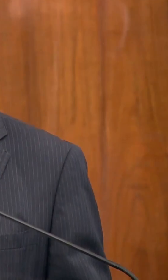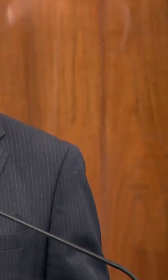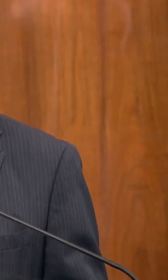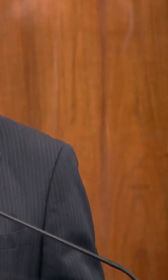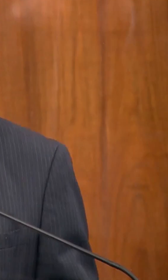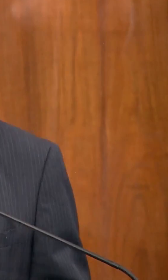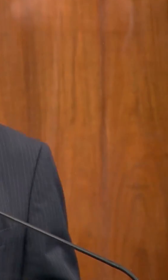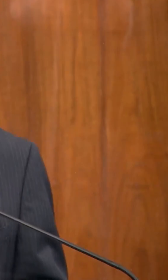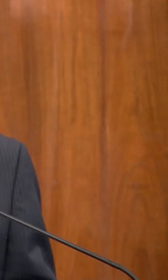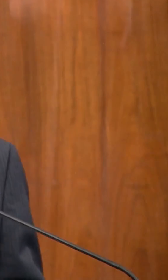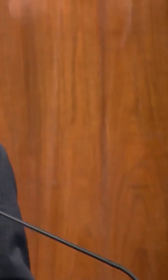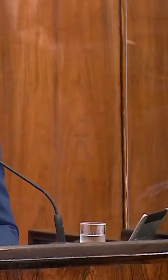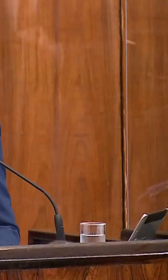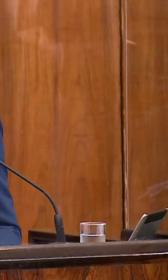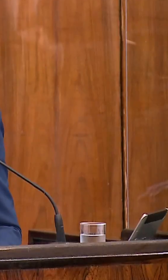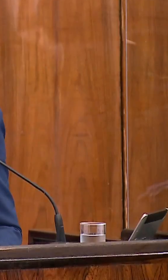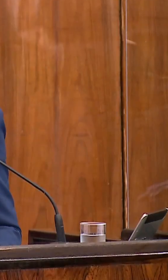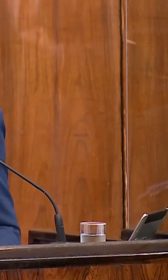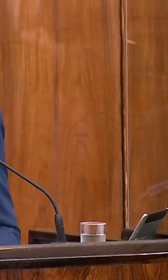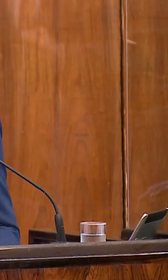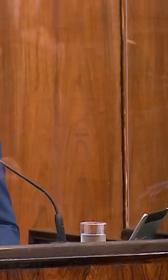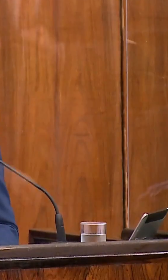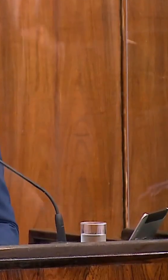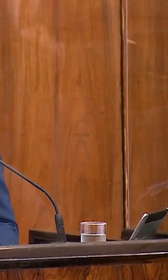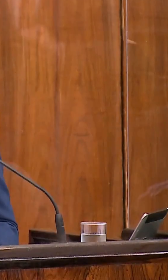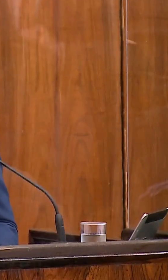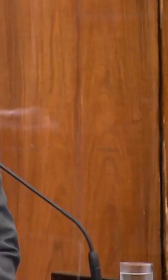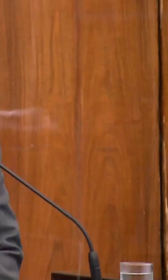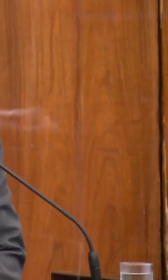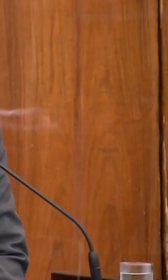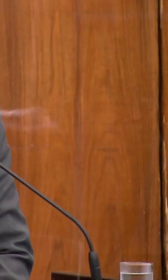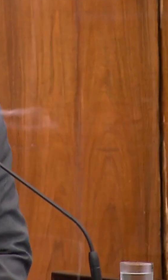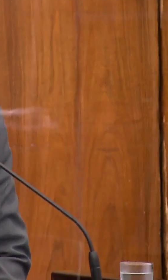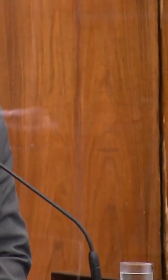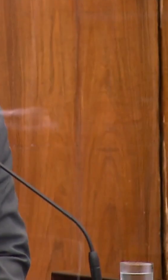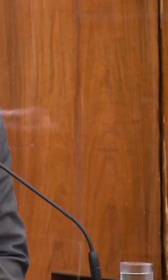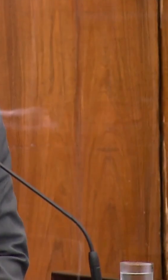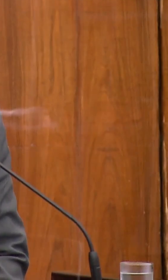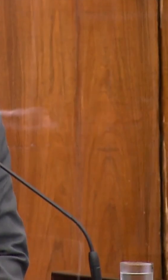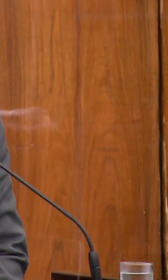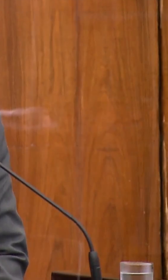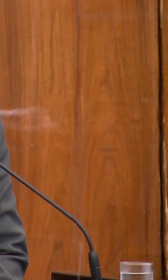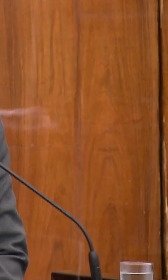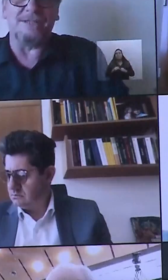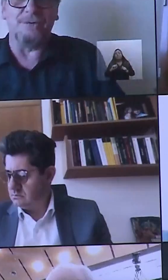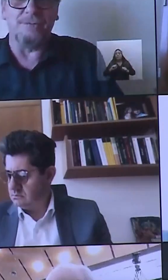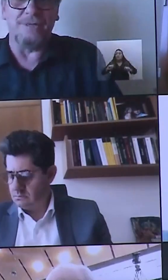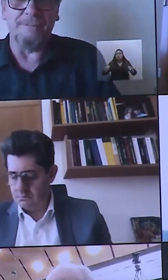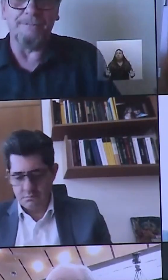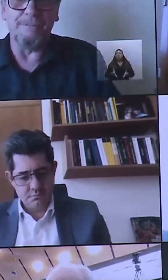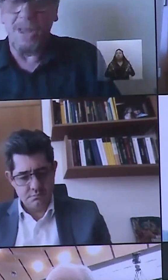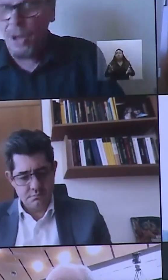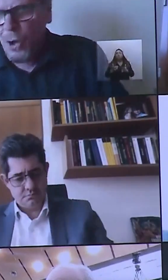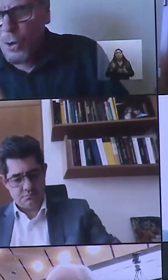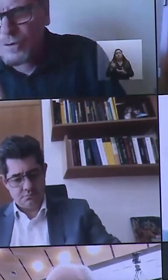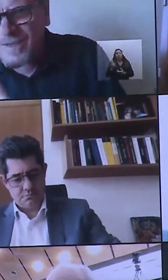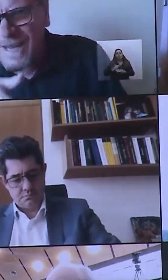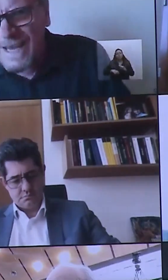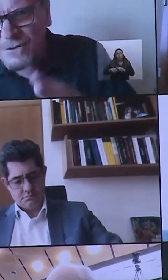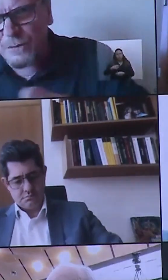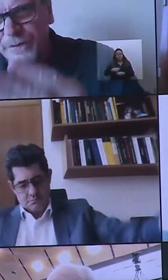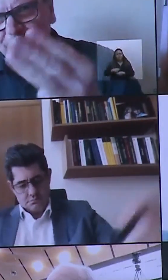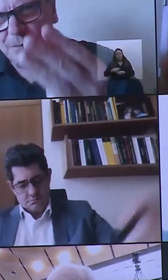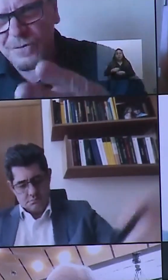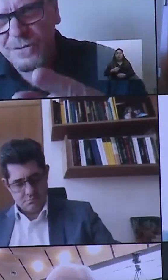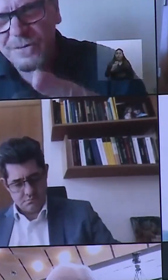em seguida os parlamentares debater o projeto de resolução sobre o relatório final da comissão especial sobre a crise